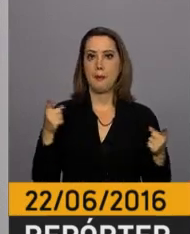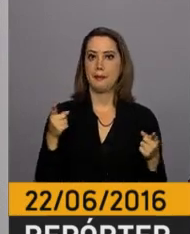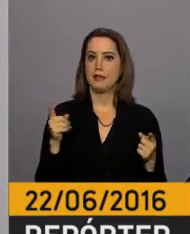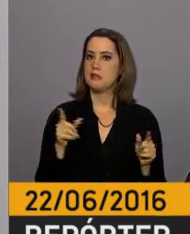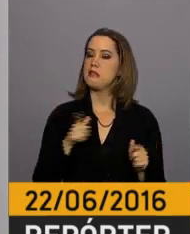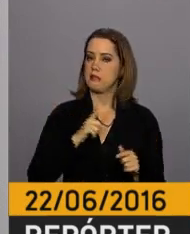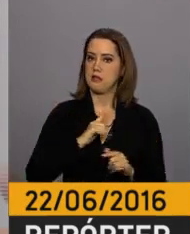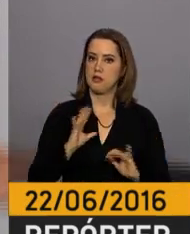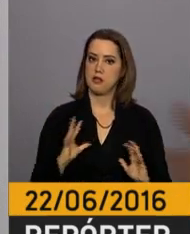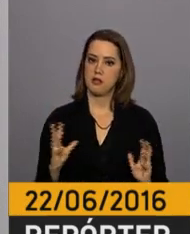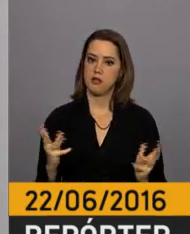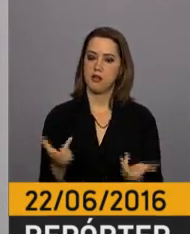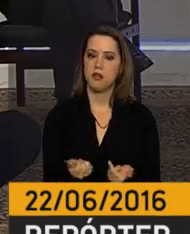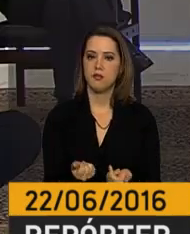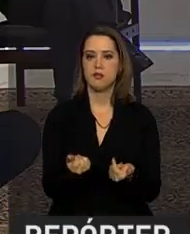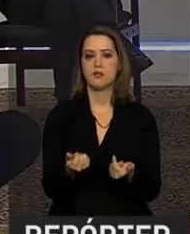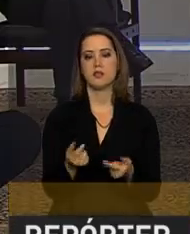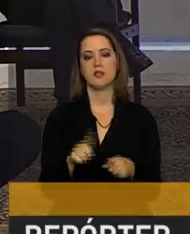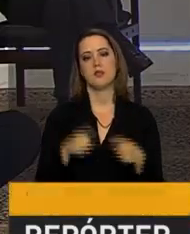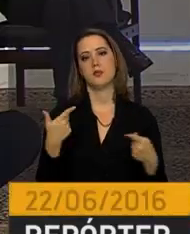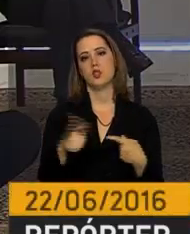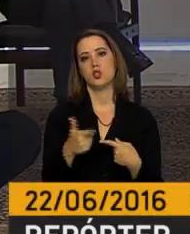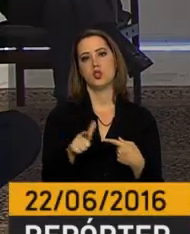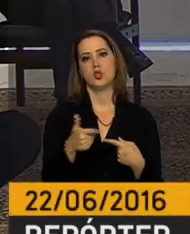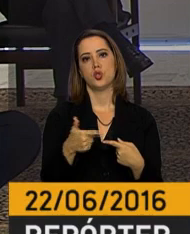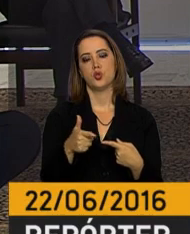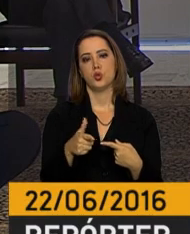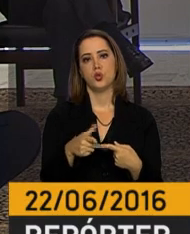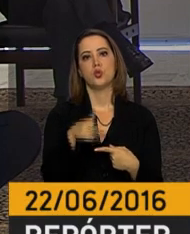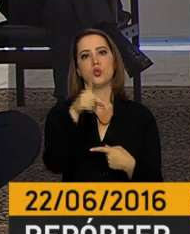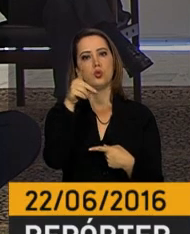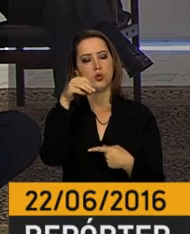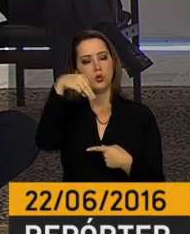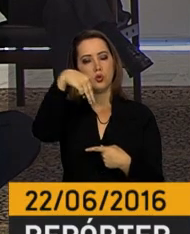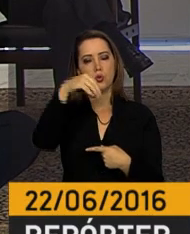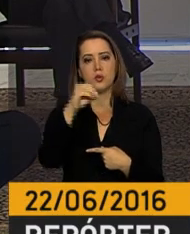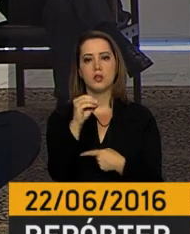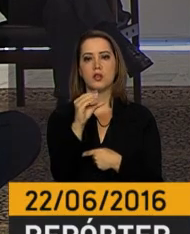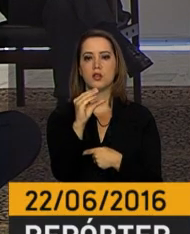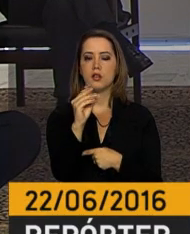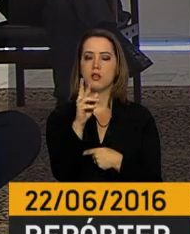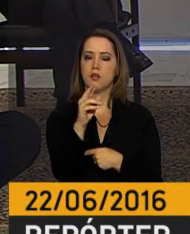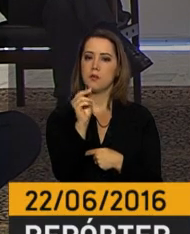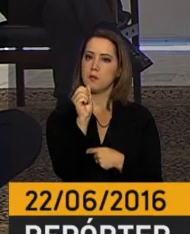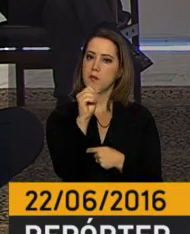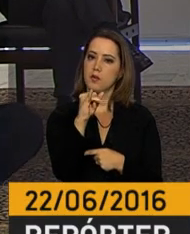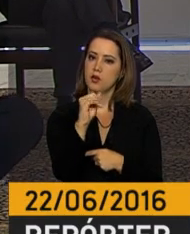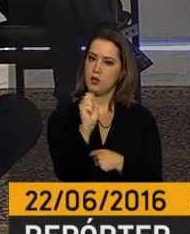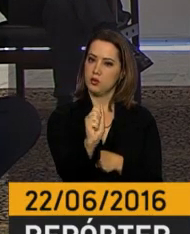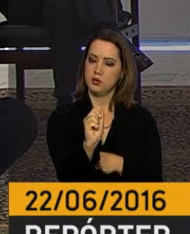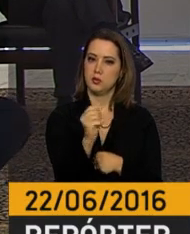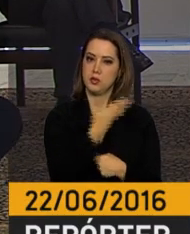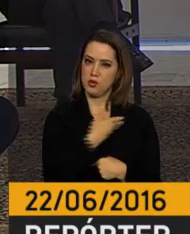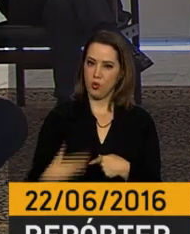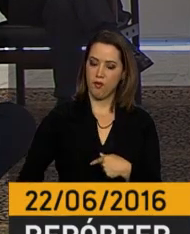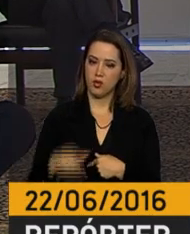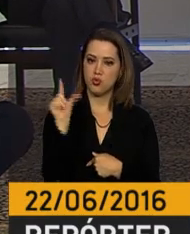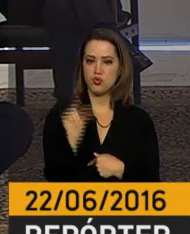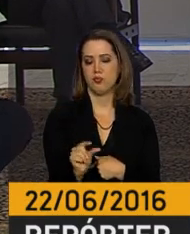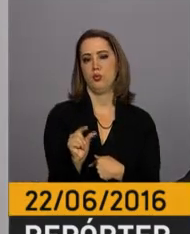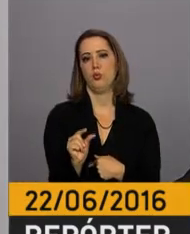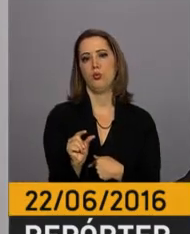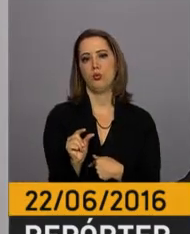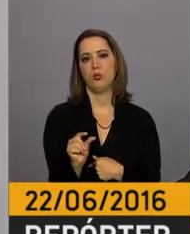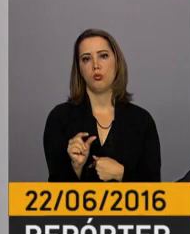eficiência sem Democracia é o governo de poucos para eles mesmos é até pior é o